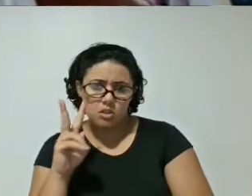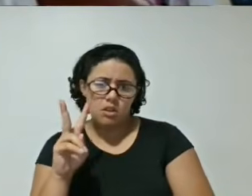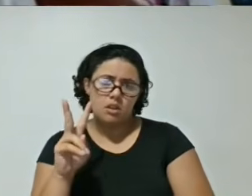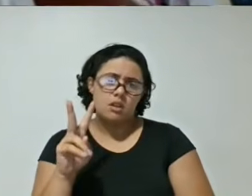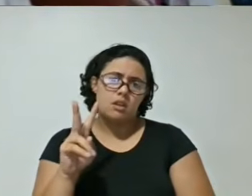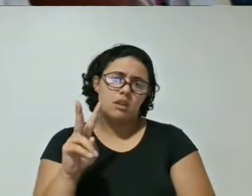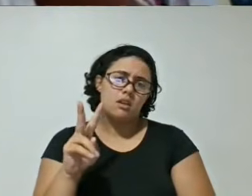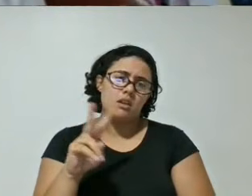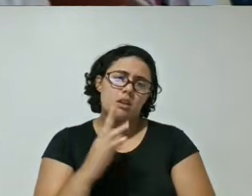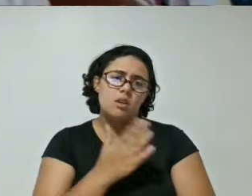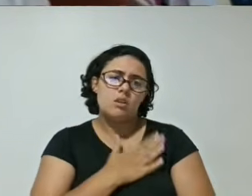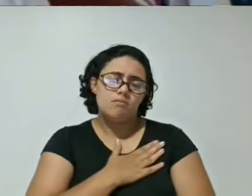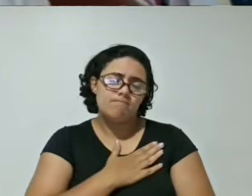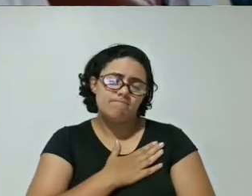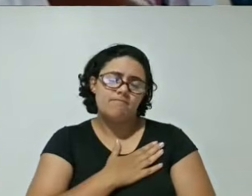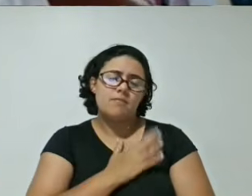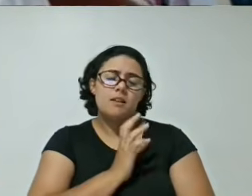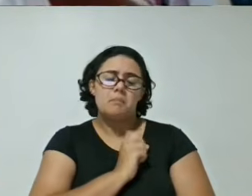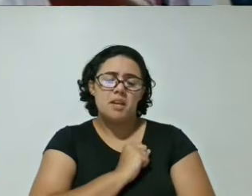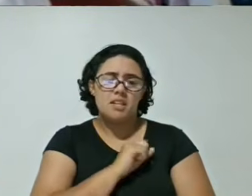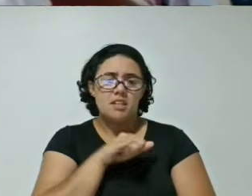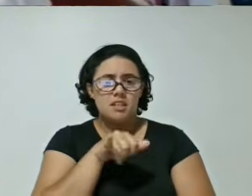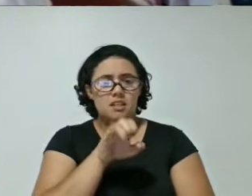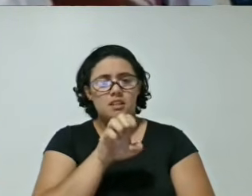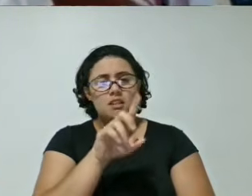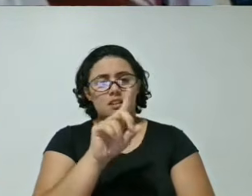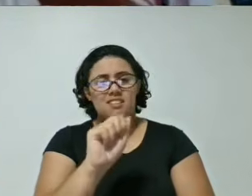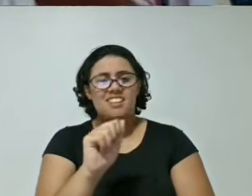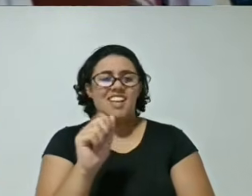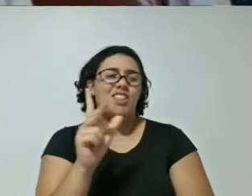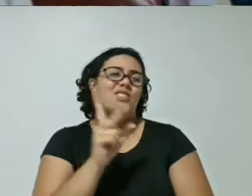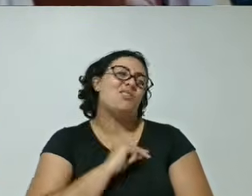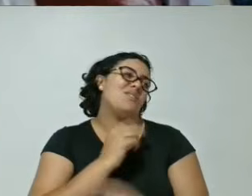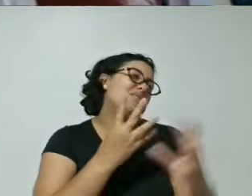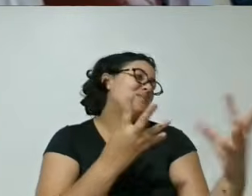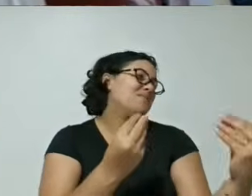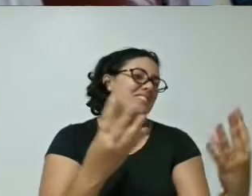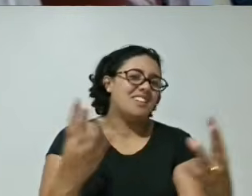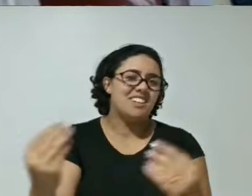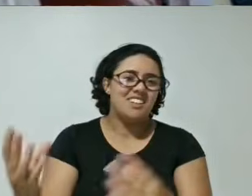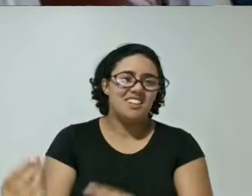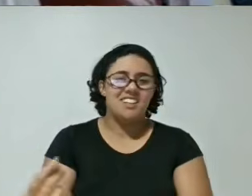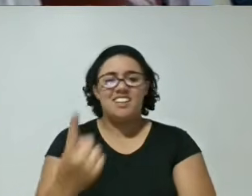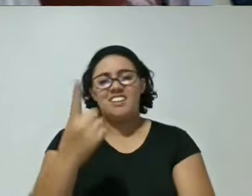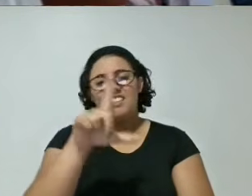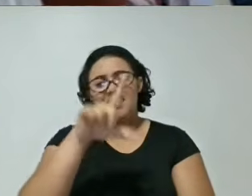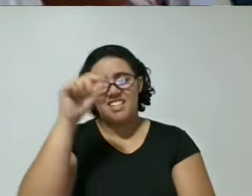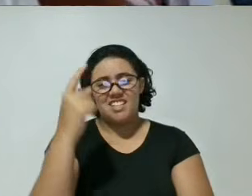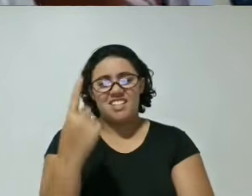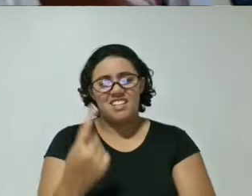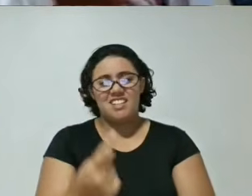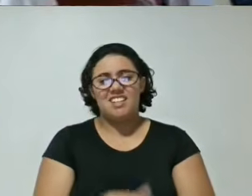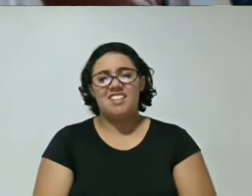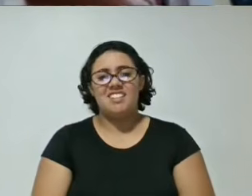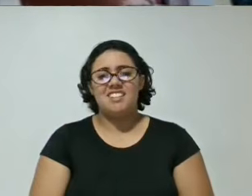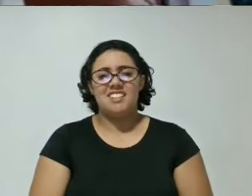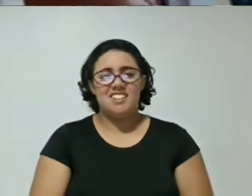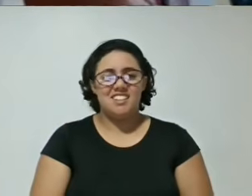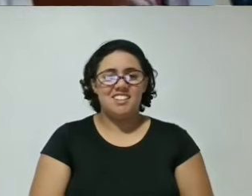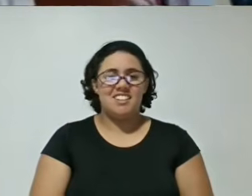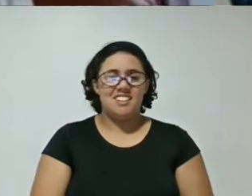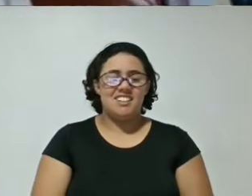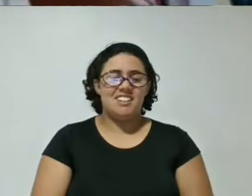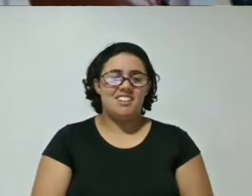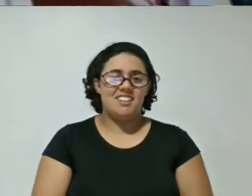amada Ieda? Nossa, tem muitas. Vou contar uma. Então, elenca uma aí.